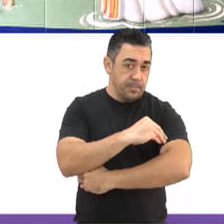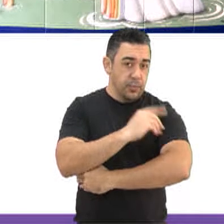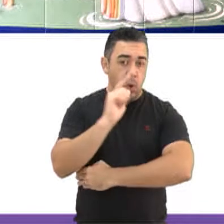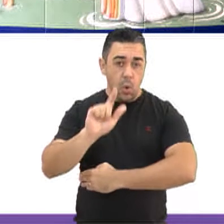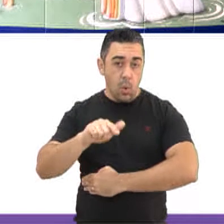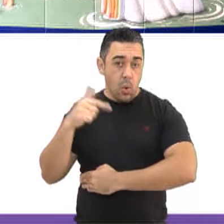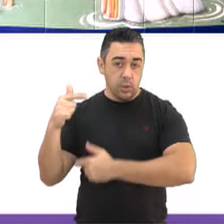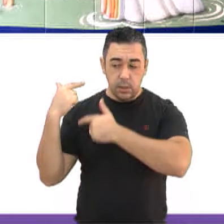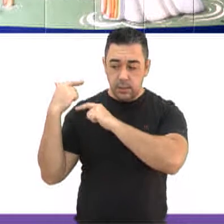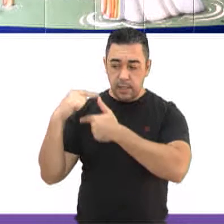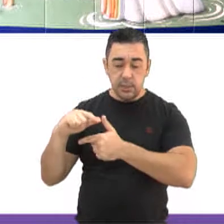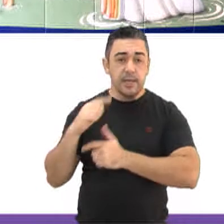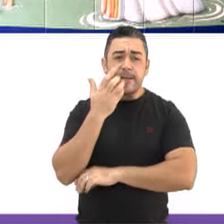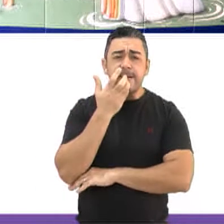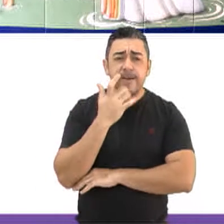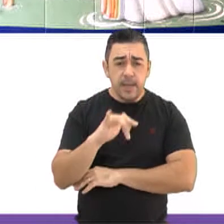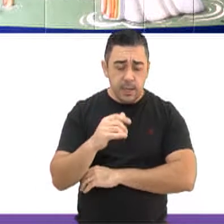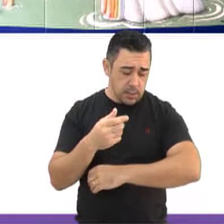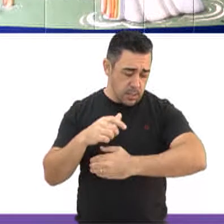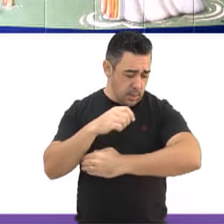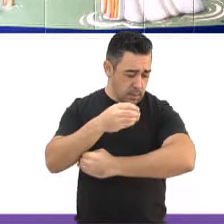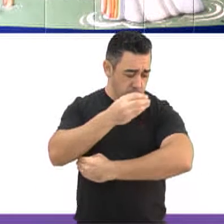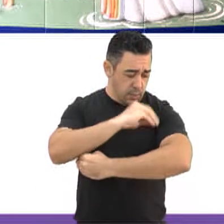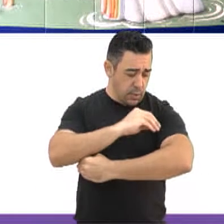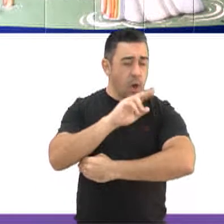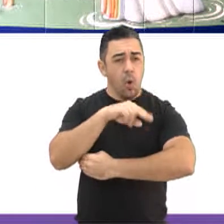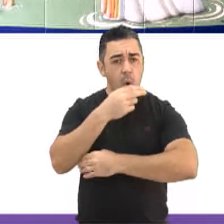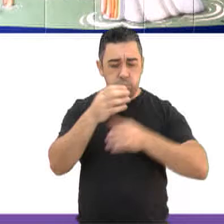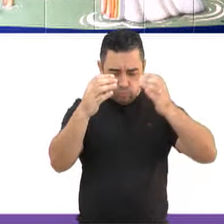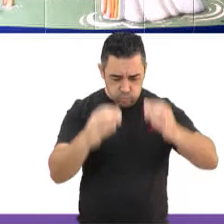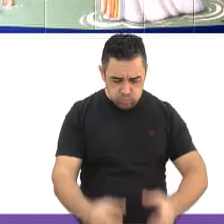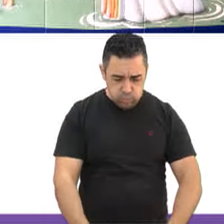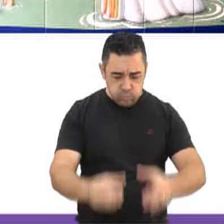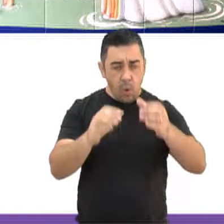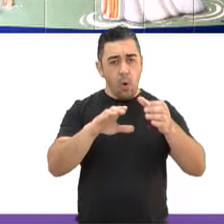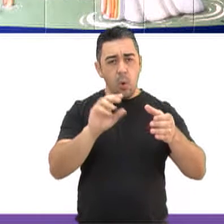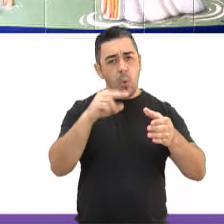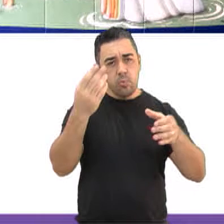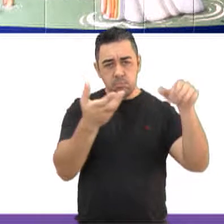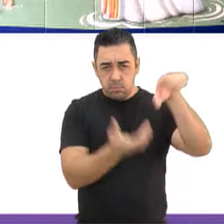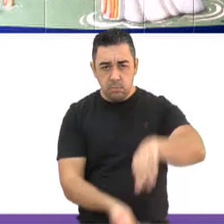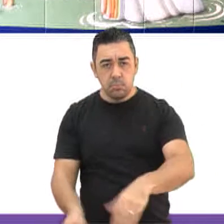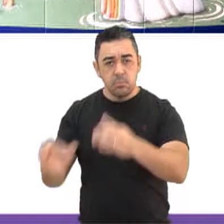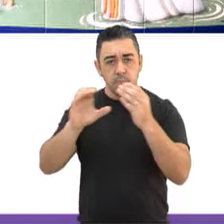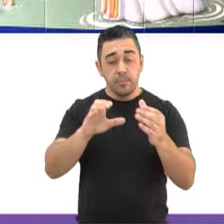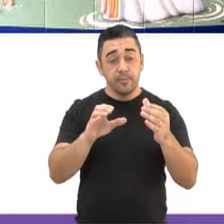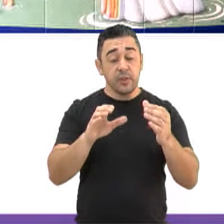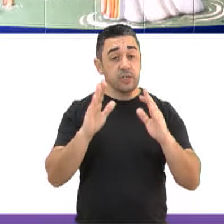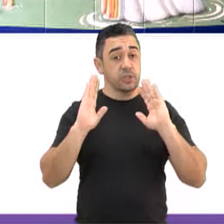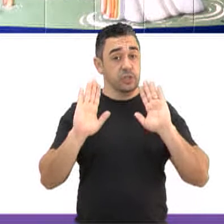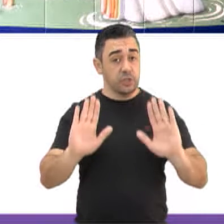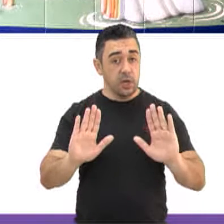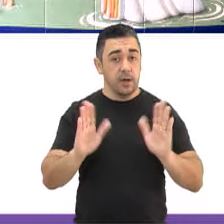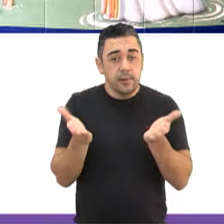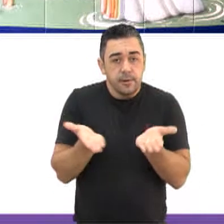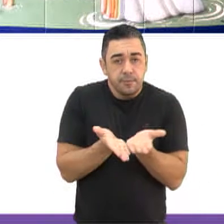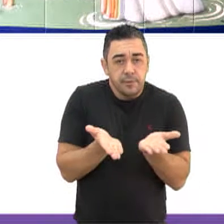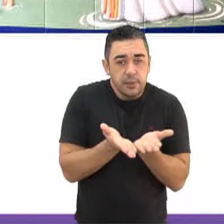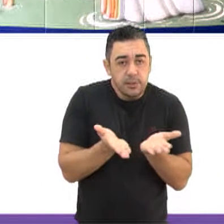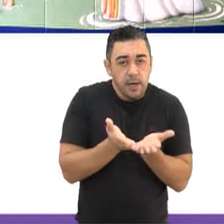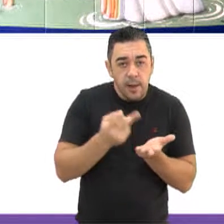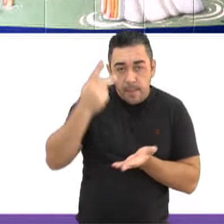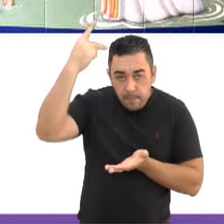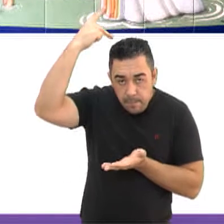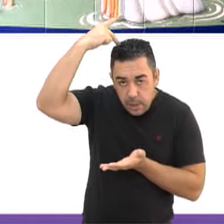se batiza a criança com água, ou mergulha ela, ou derrama água nela. Já nas igrejas evangélicas pentecostais